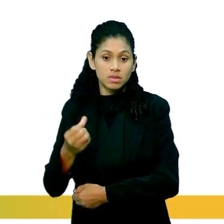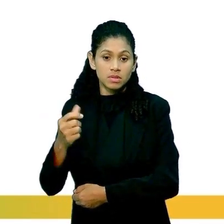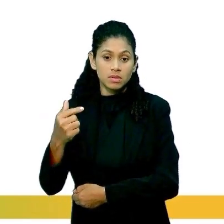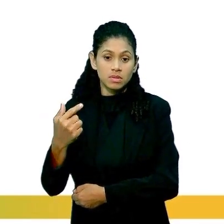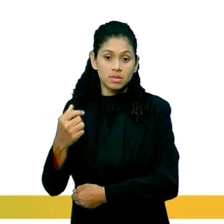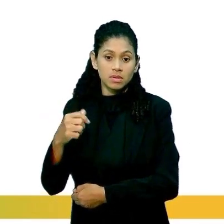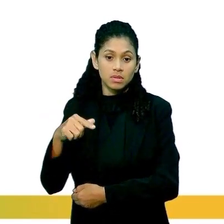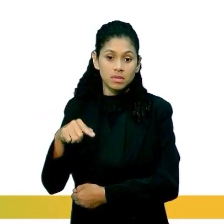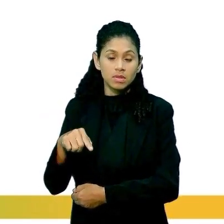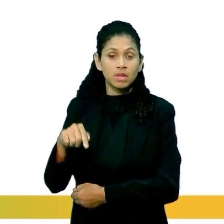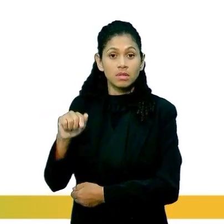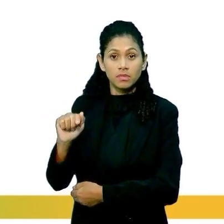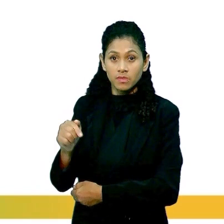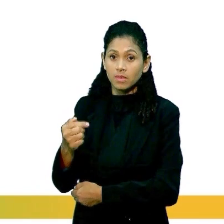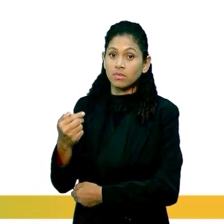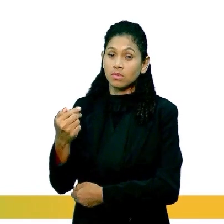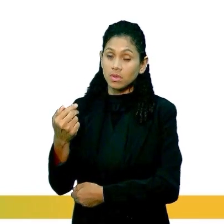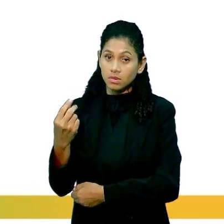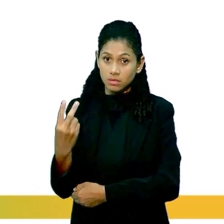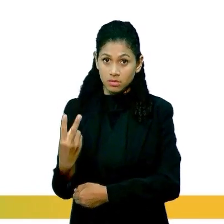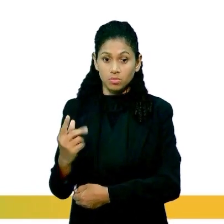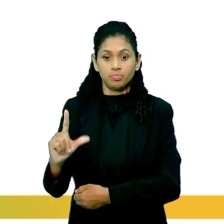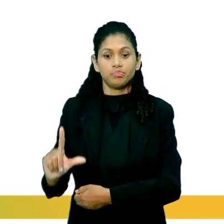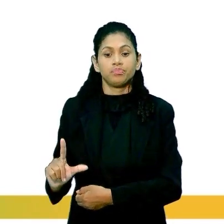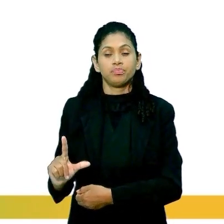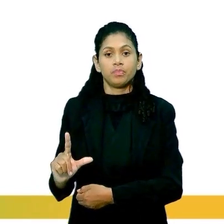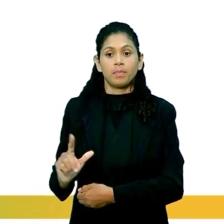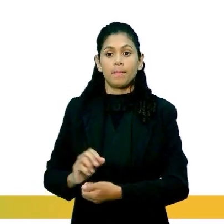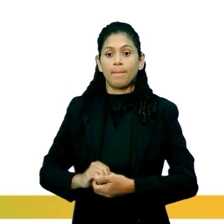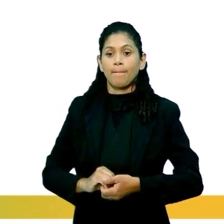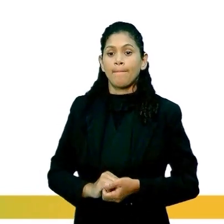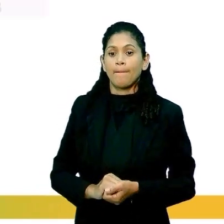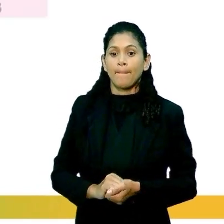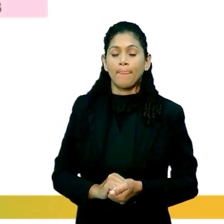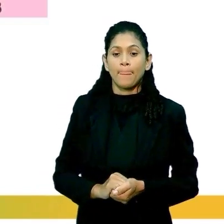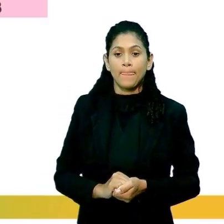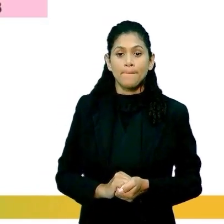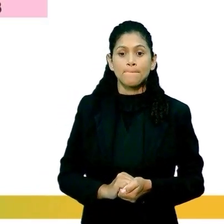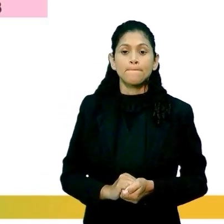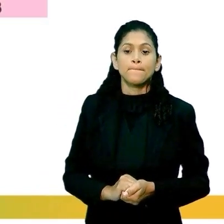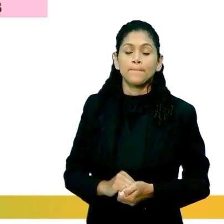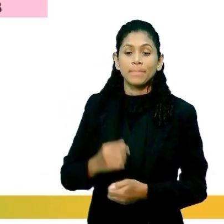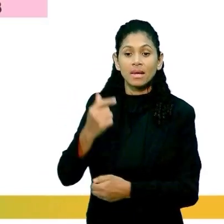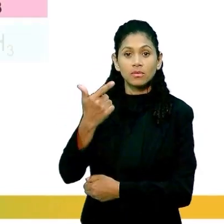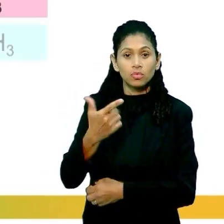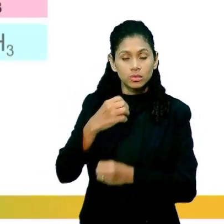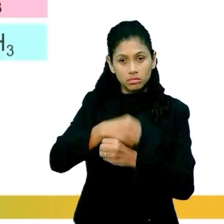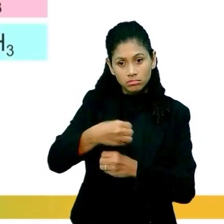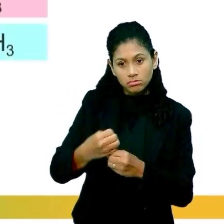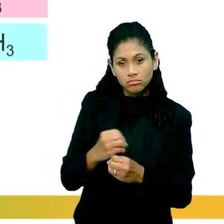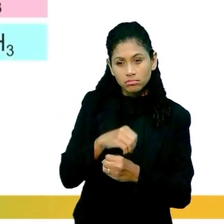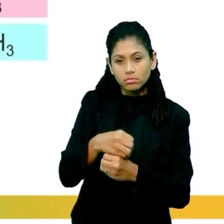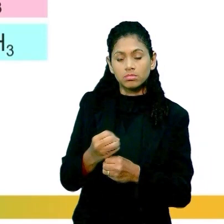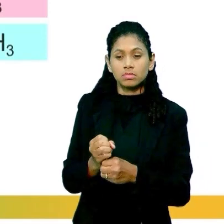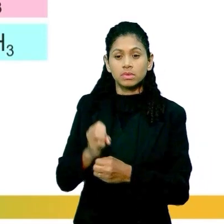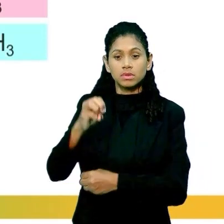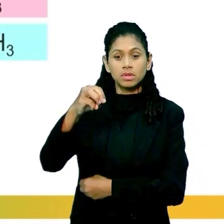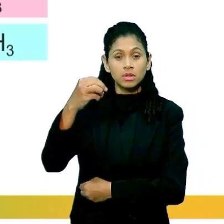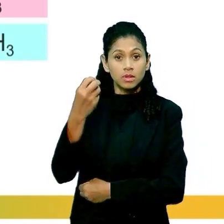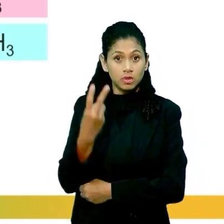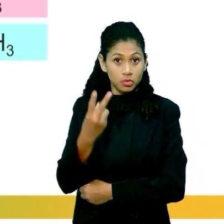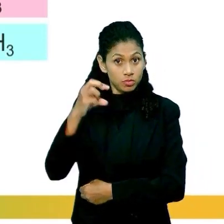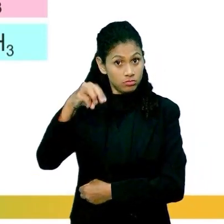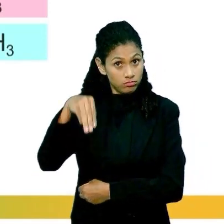hidrogênio. Já para a amônia, são 2 moléculas, então são 2 mols. A massa da amônia